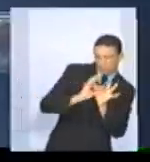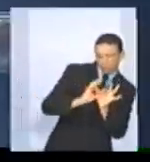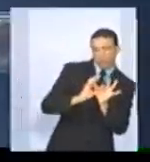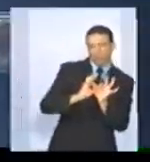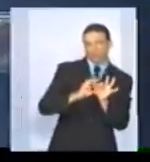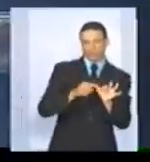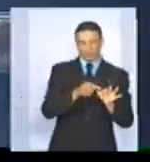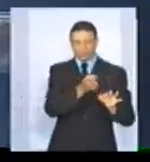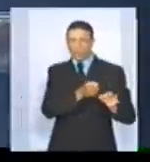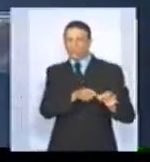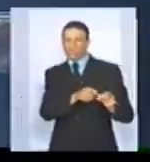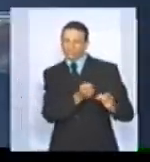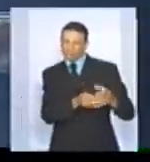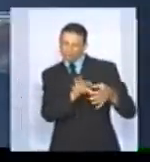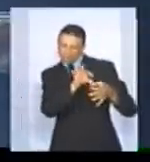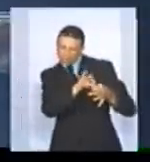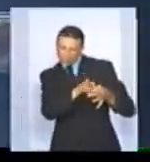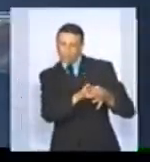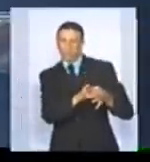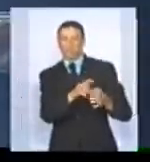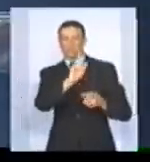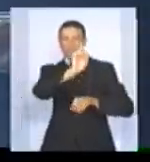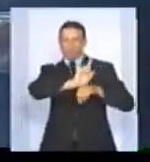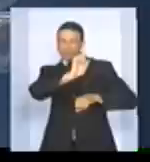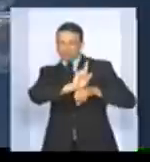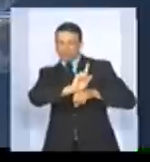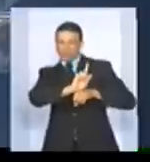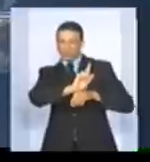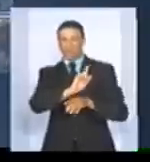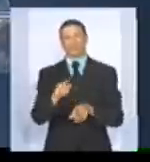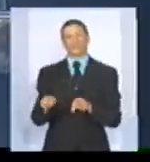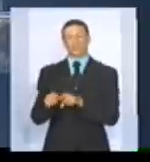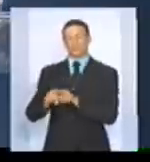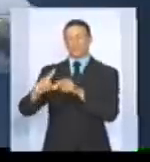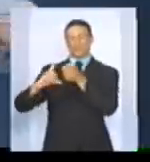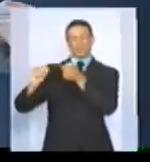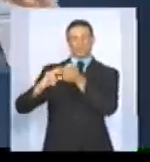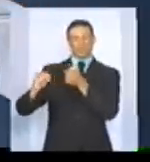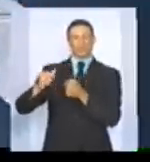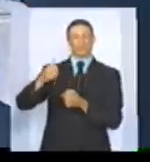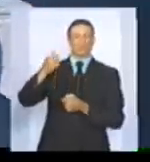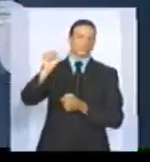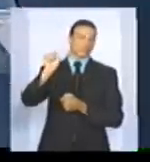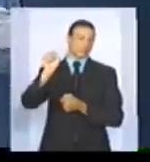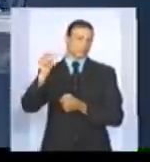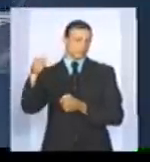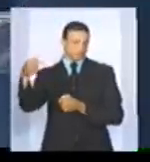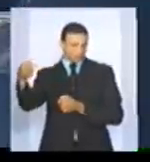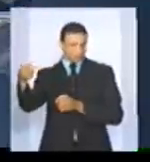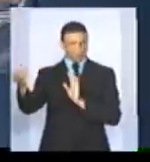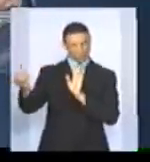do sócio-gerente. Quanto ao artigo 37, parágrafo 5º da lei,